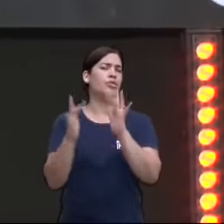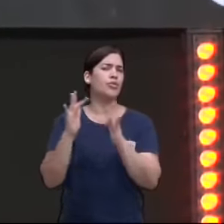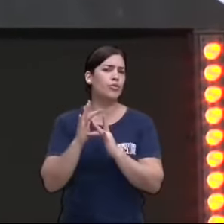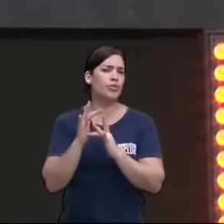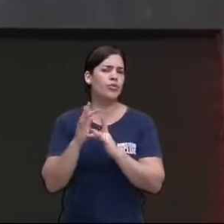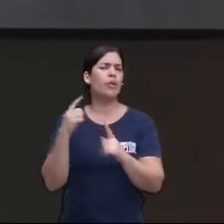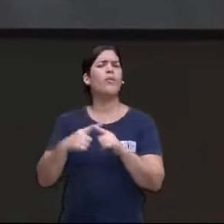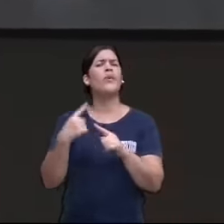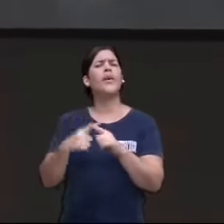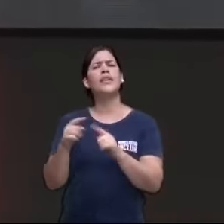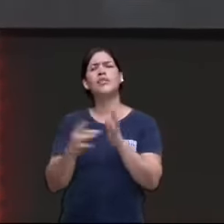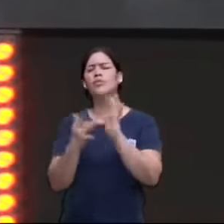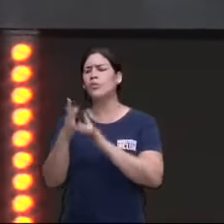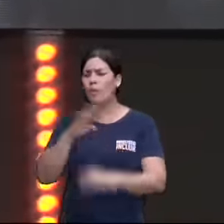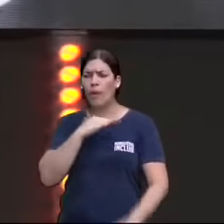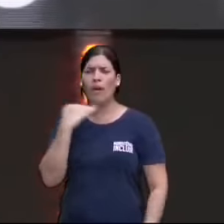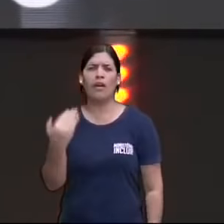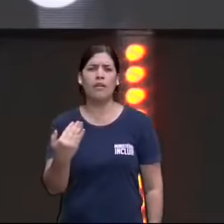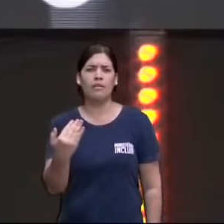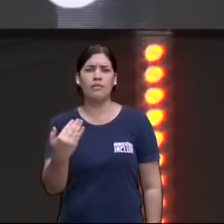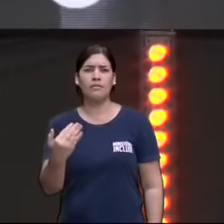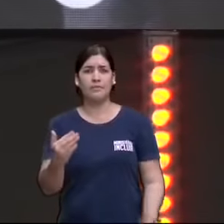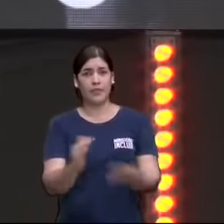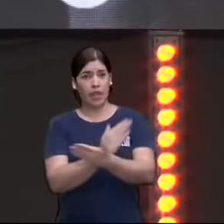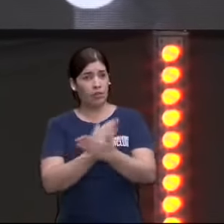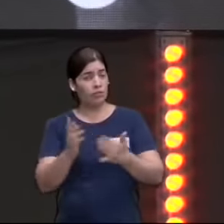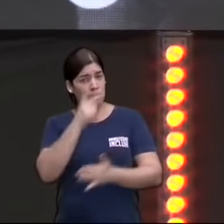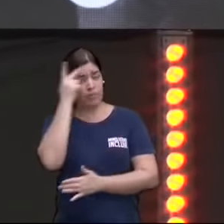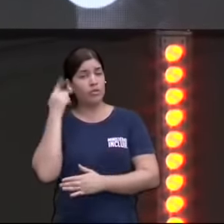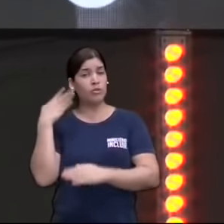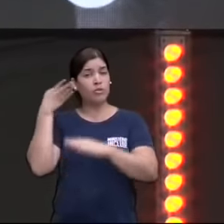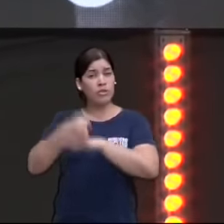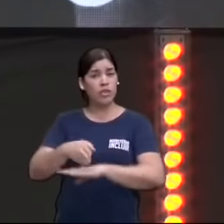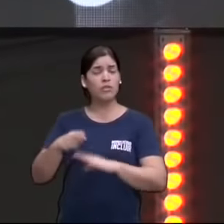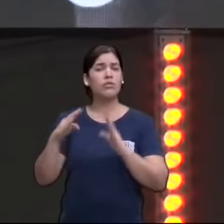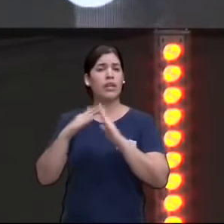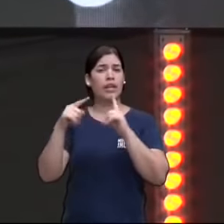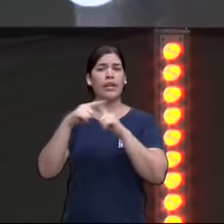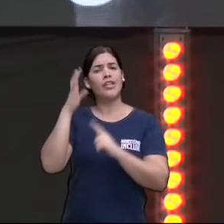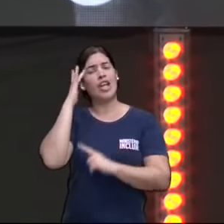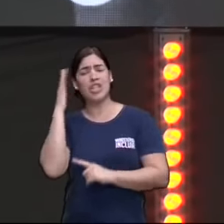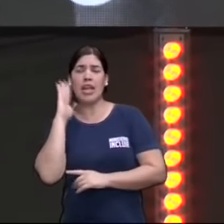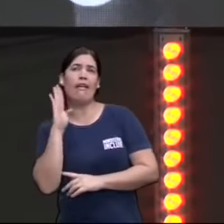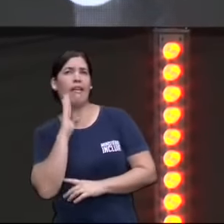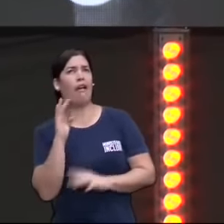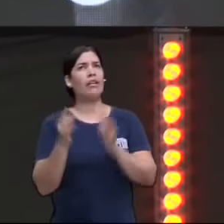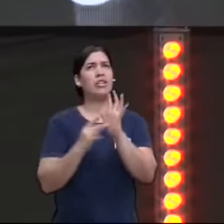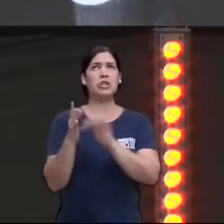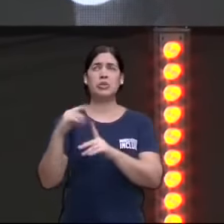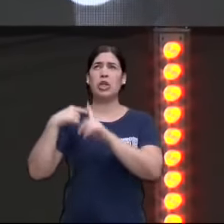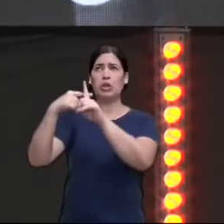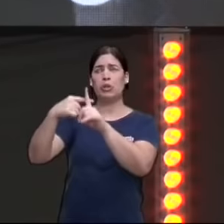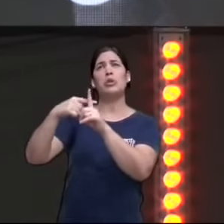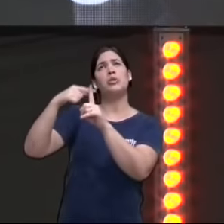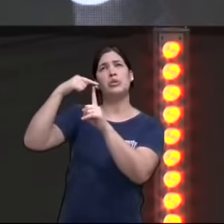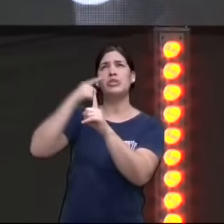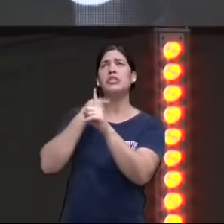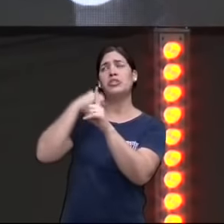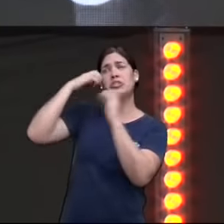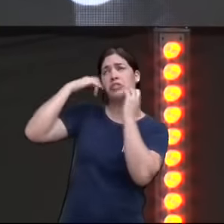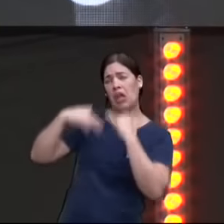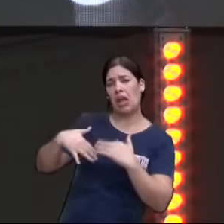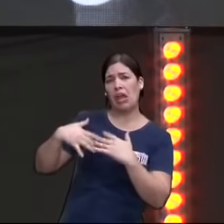Muita gente está na igreja e acha legal: ah, ele morreu na cruz, ele ficou ensanguentado, ah, ele ficou com